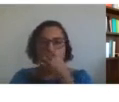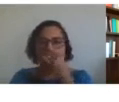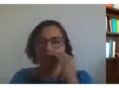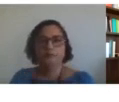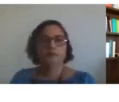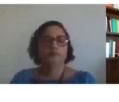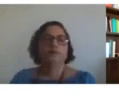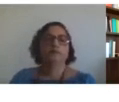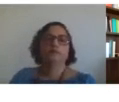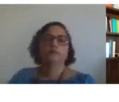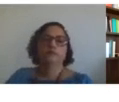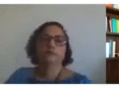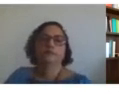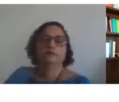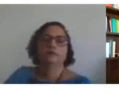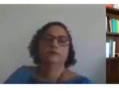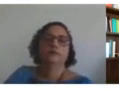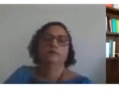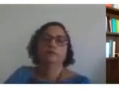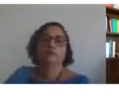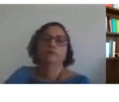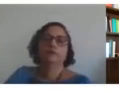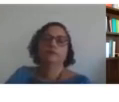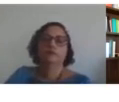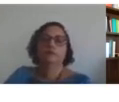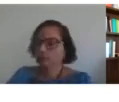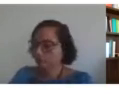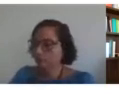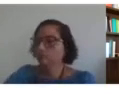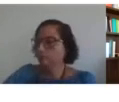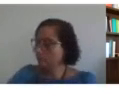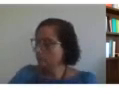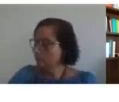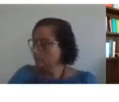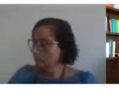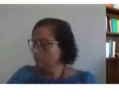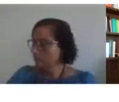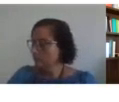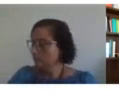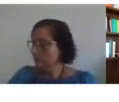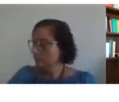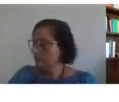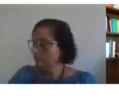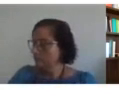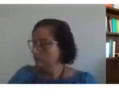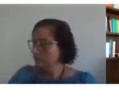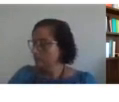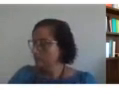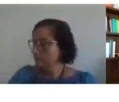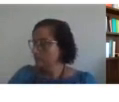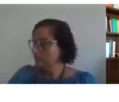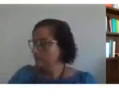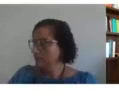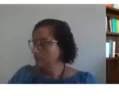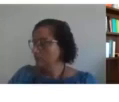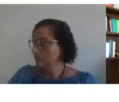que foi a oficina baseada no livro didático deles de filosofia, e foram divididos, os bolsistas foram divididos